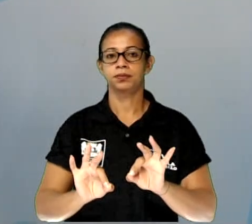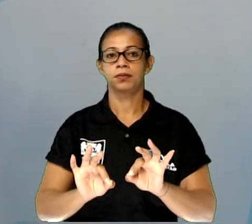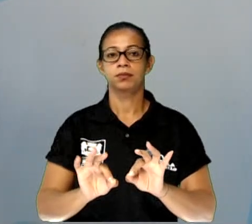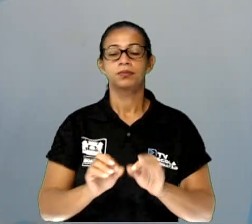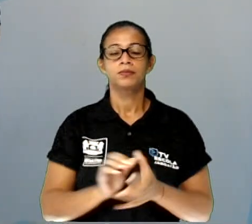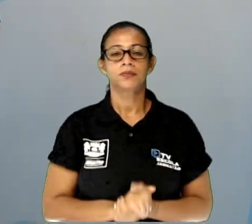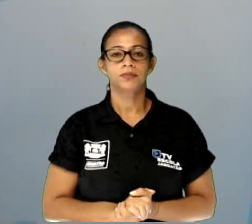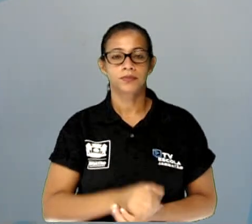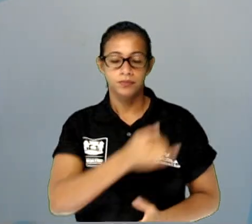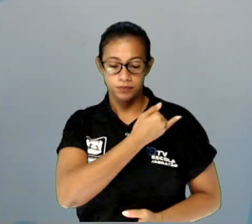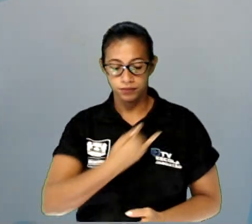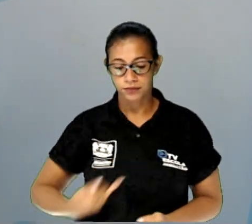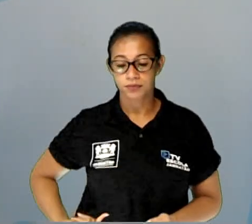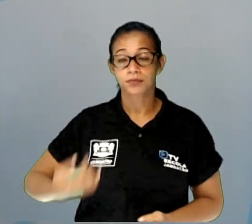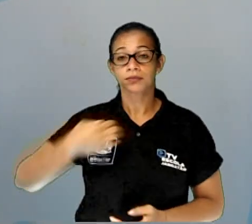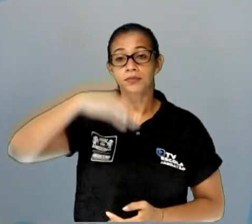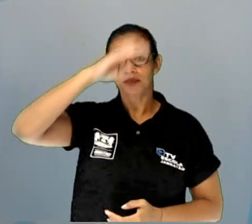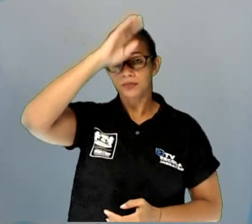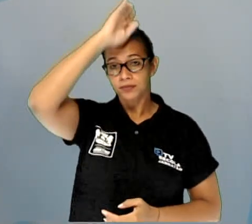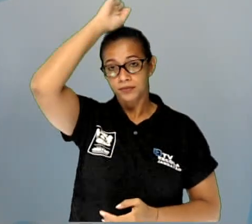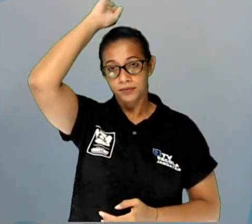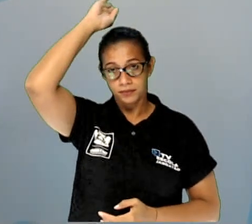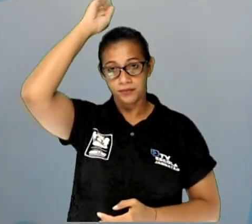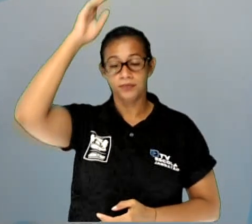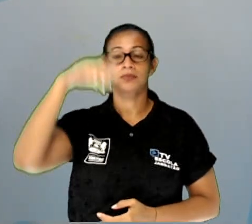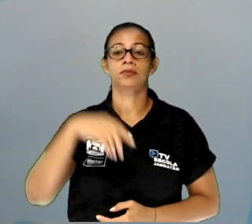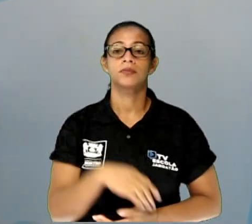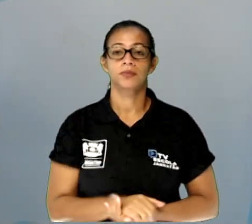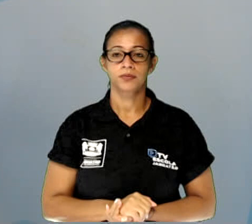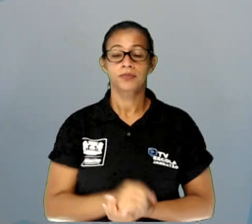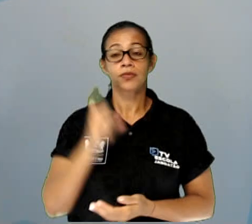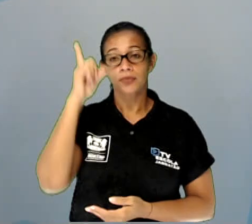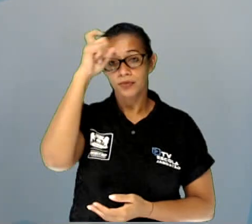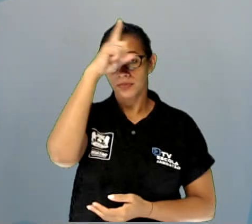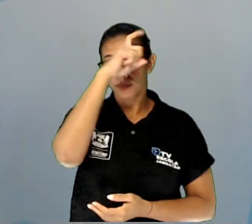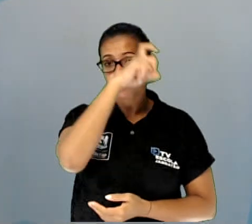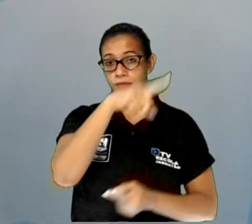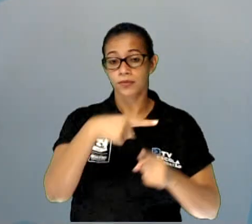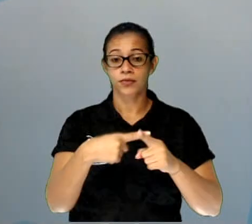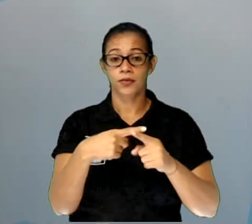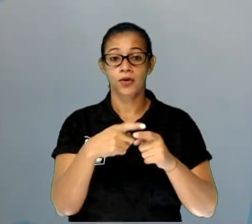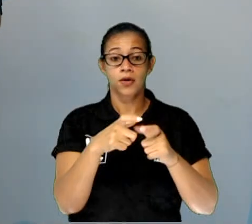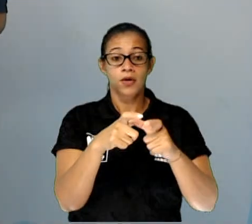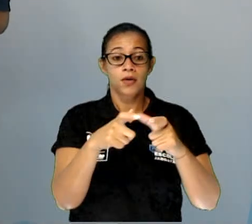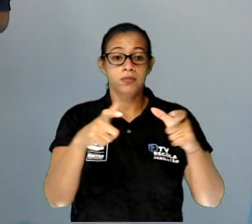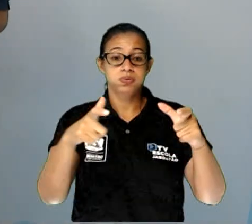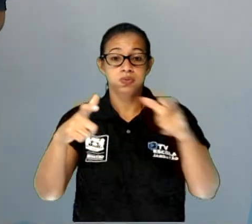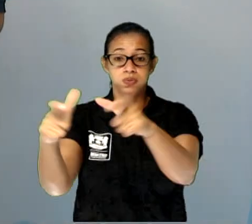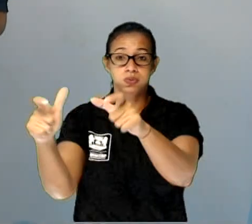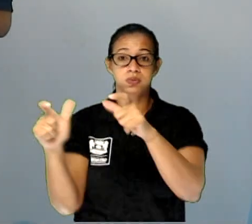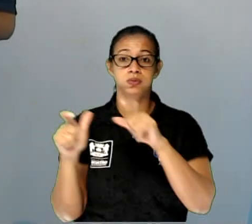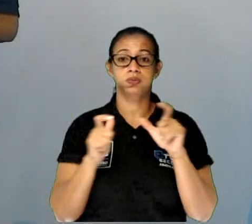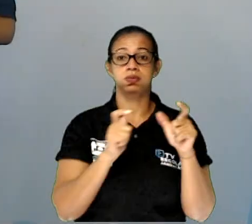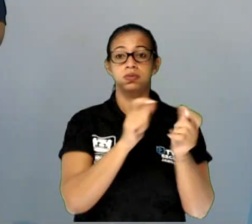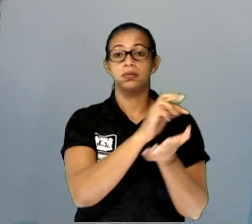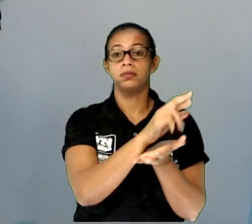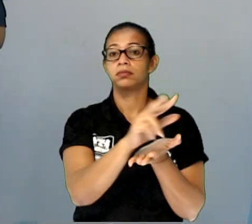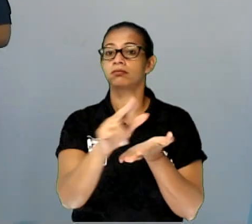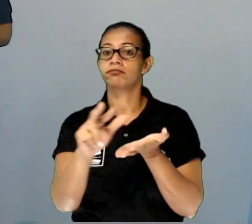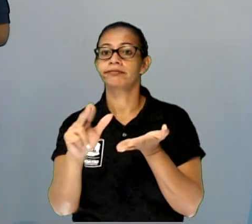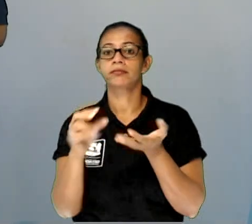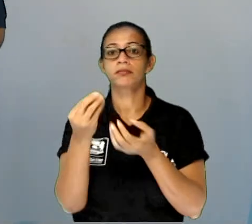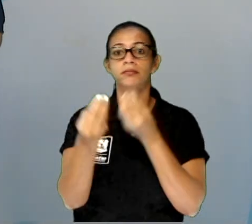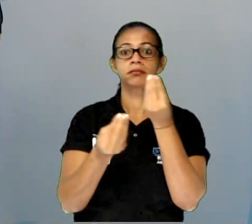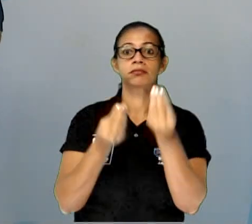porque ele tinha ali uma extensão muito grande, eram vários territórios, eram vários países. Então imagina ali para o imperador romano